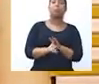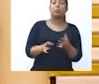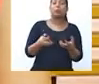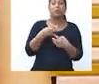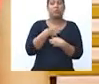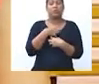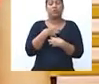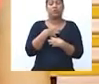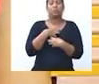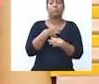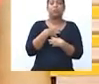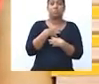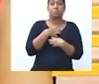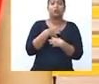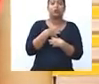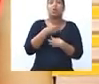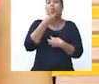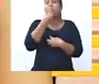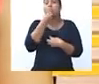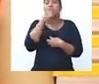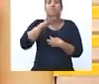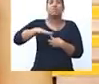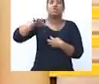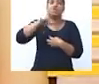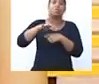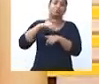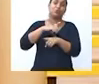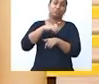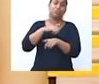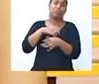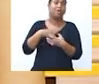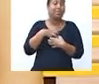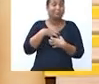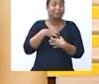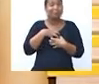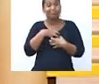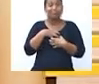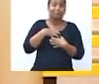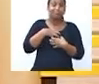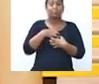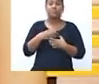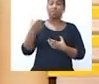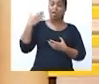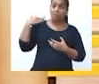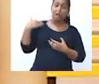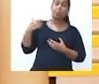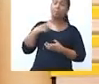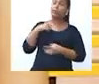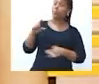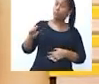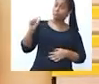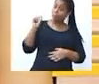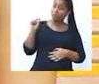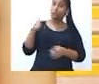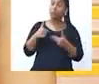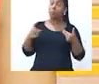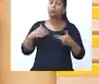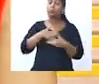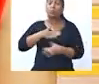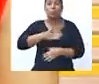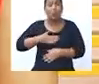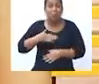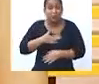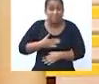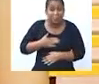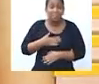tinha prioritariamente meninos, né? Na época da escola técnica, eu escolhi uma que eu gostava. Eu